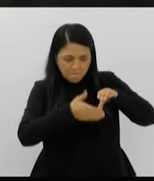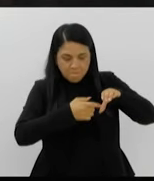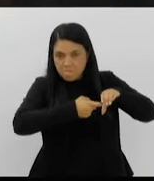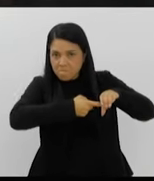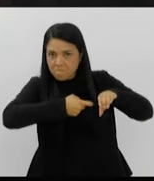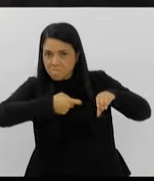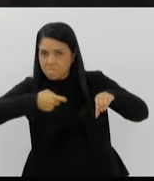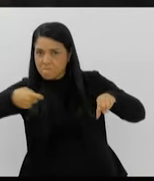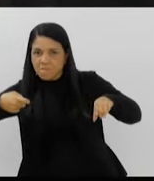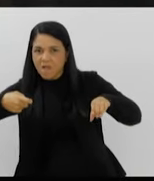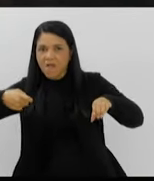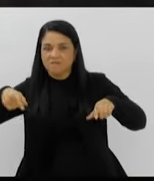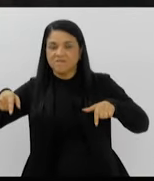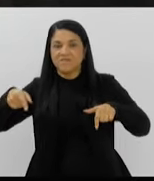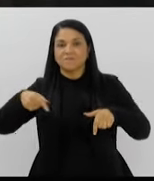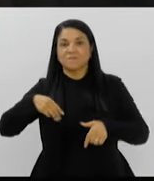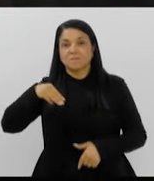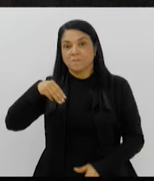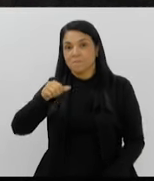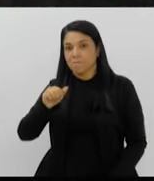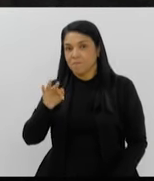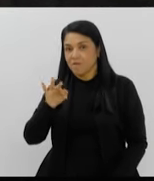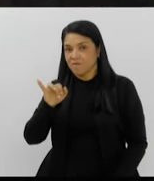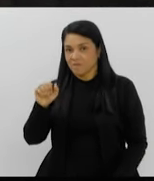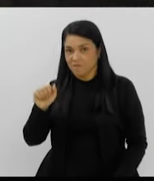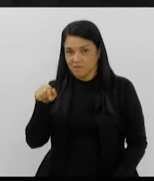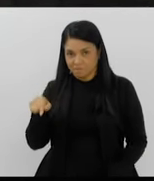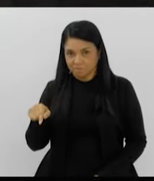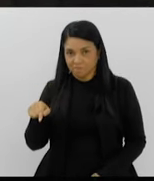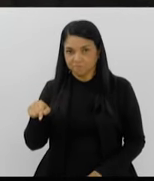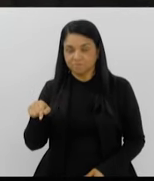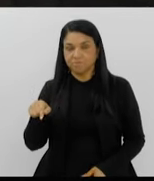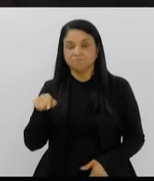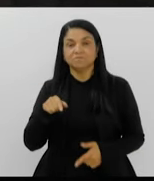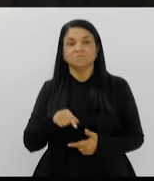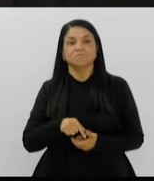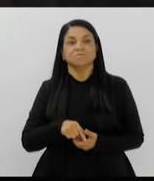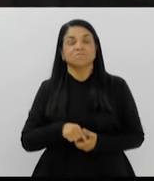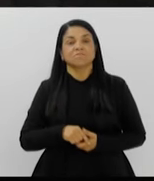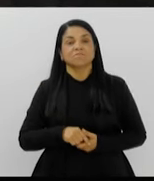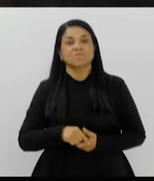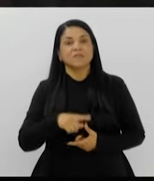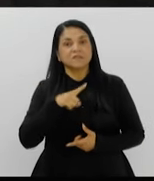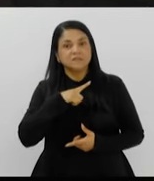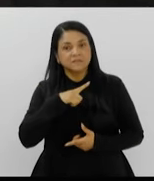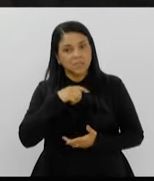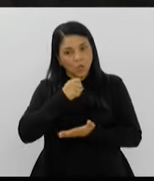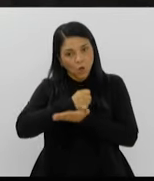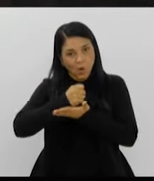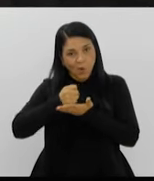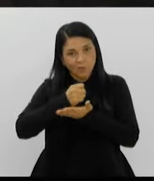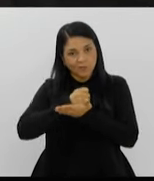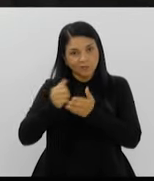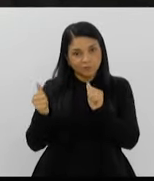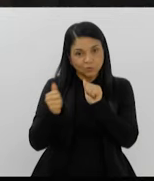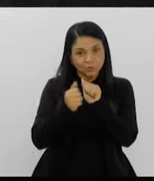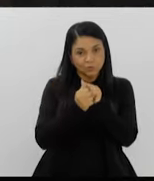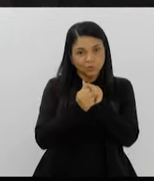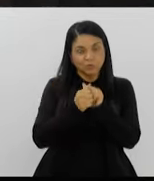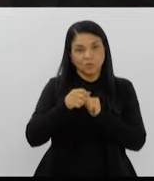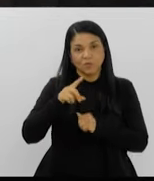reboque. Máfia essa que tem um contrato junto ao